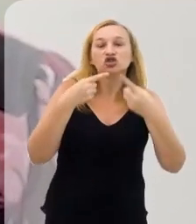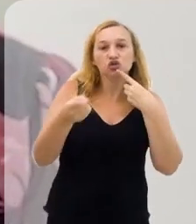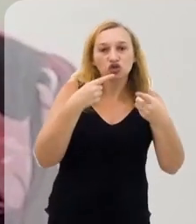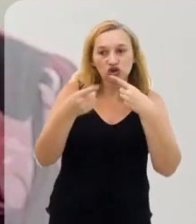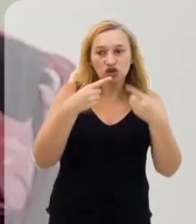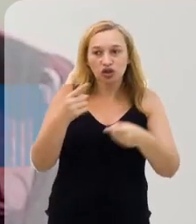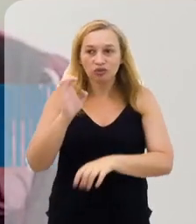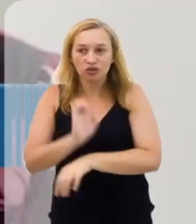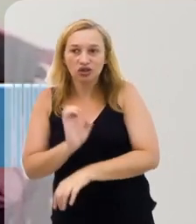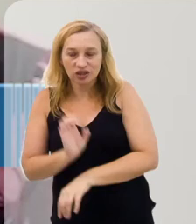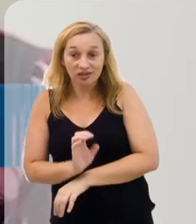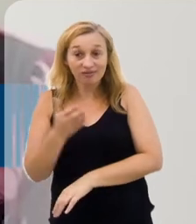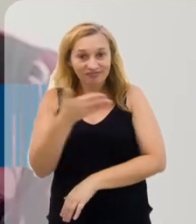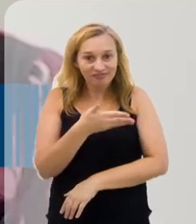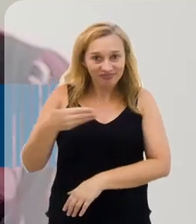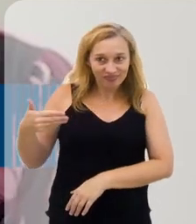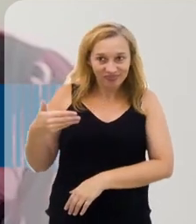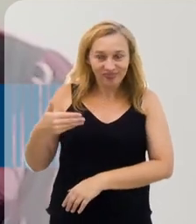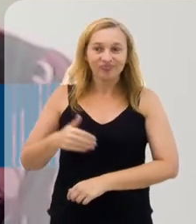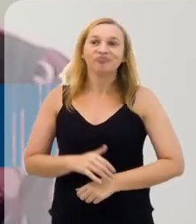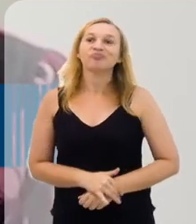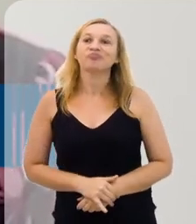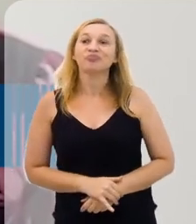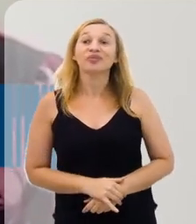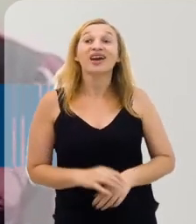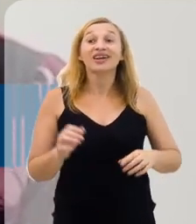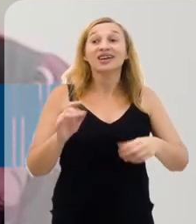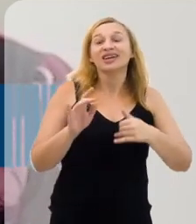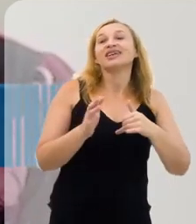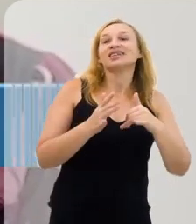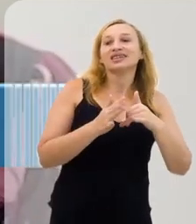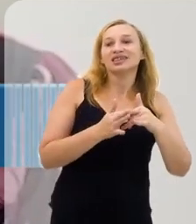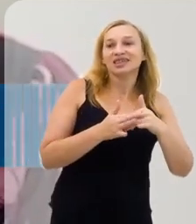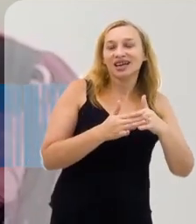só buscar pelo podcast Quero Discutir o Meu Estado na